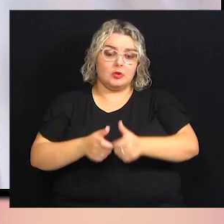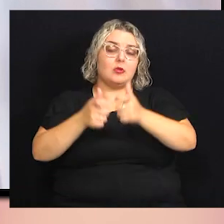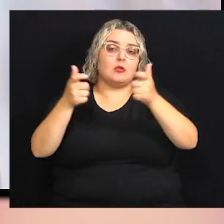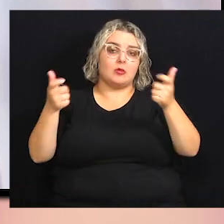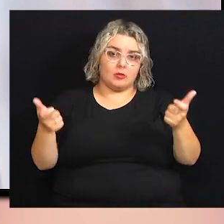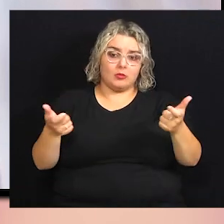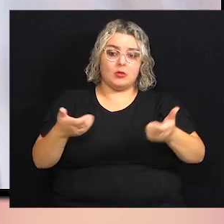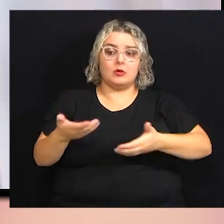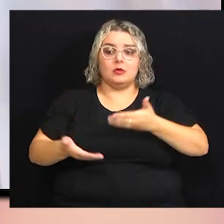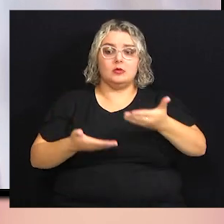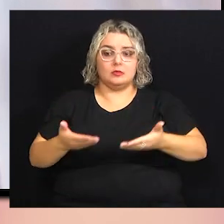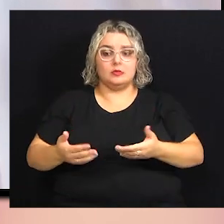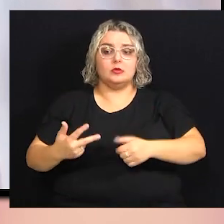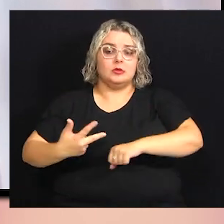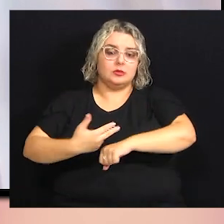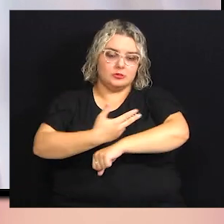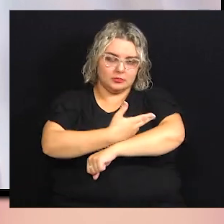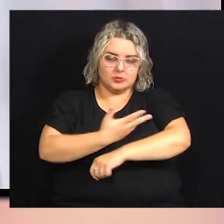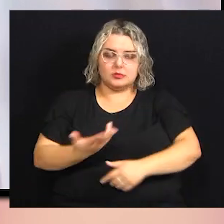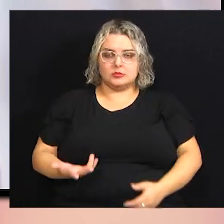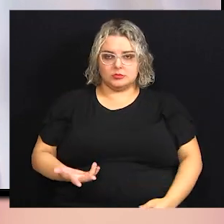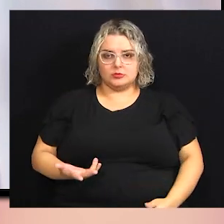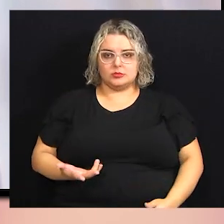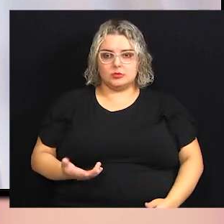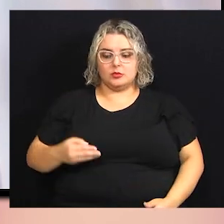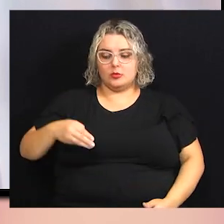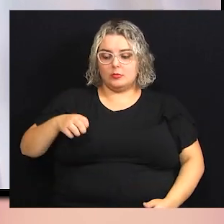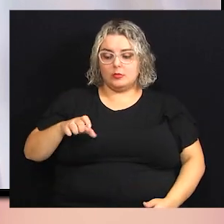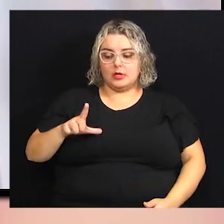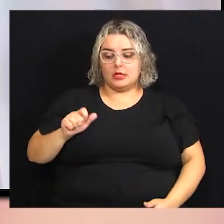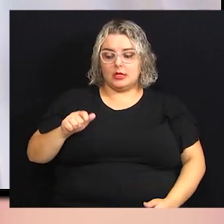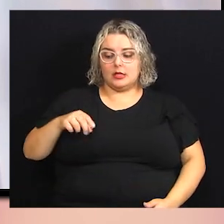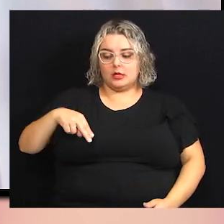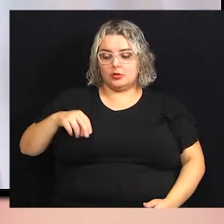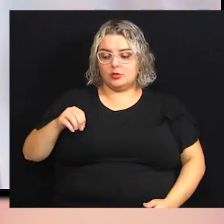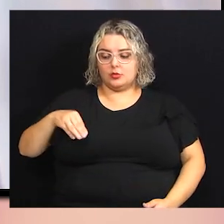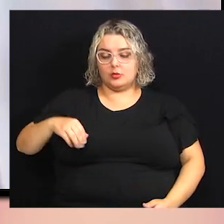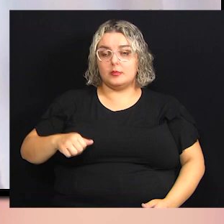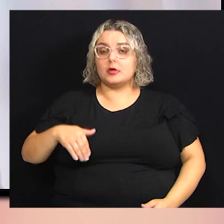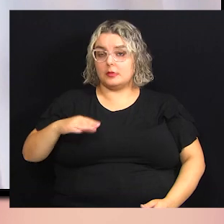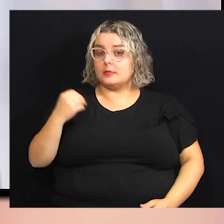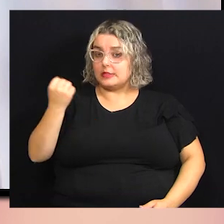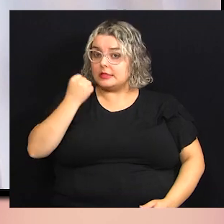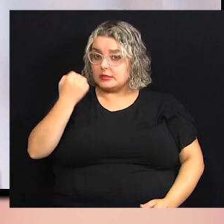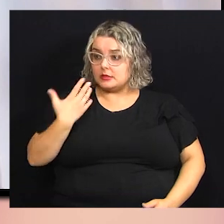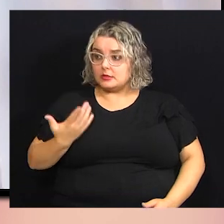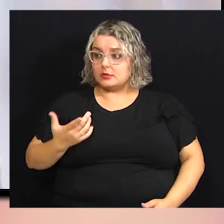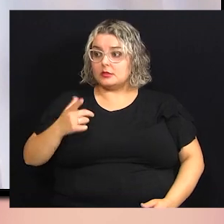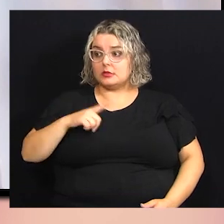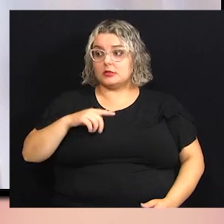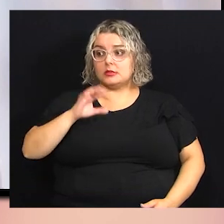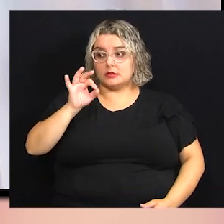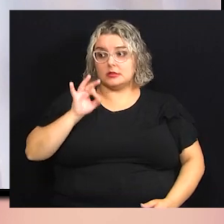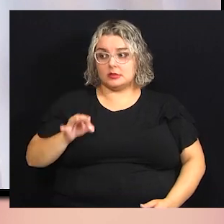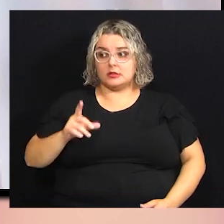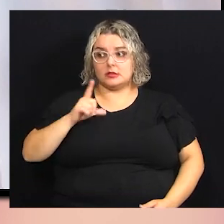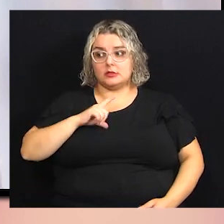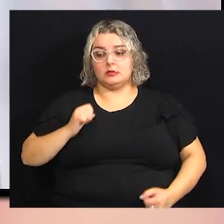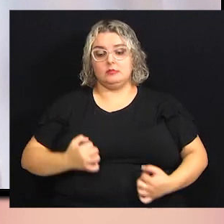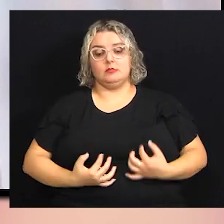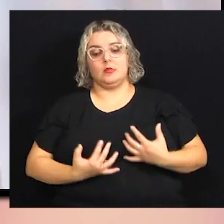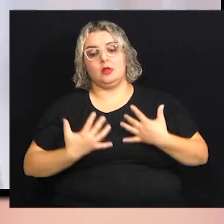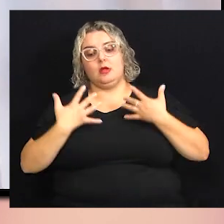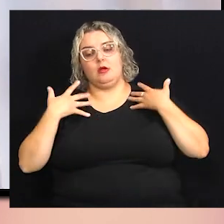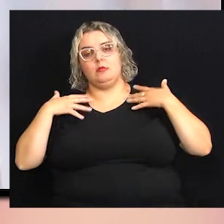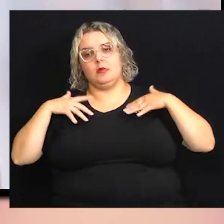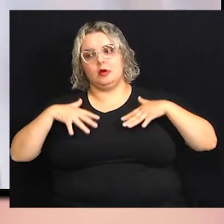são muito altas e o tratamento é cirúrgico. Com relação ao melanoma, que é o mais agressivo e é o que tem mais chances de já ter